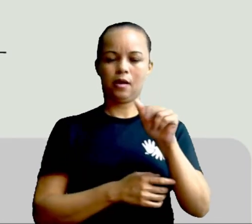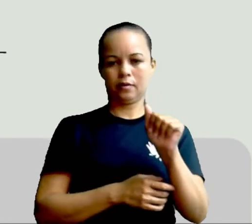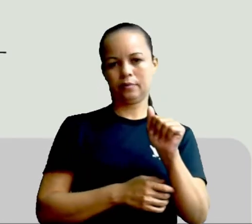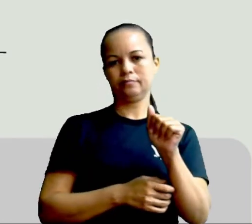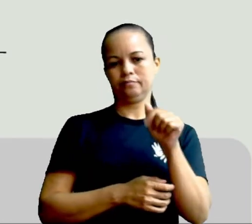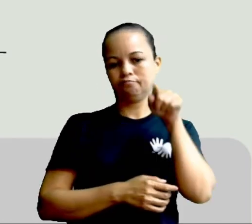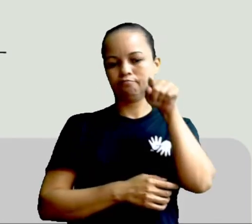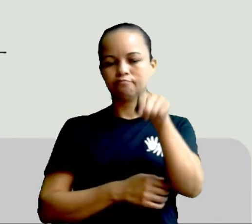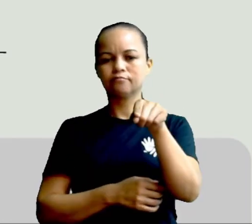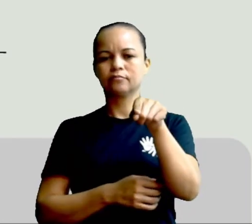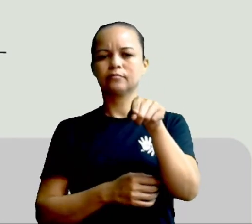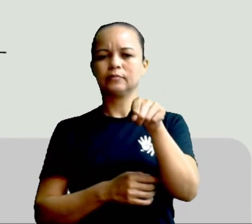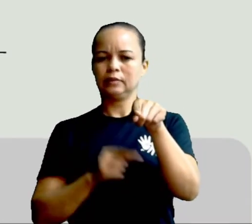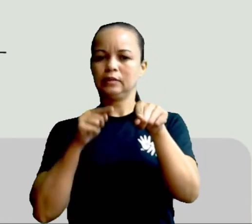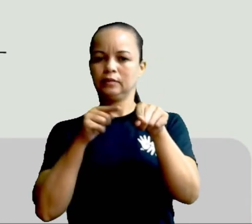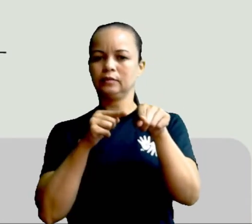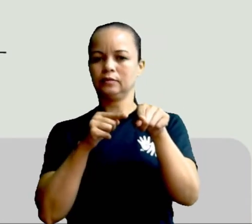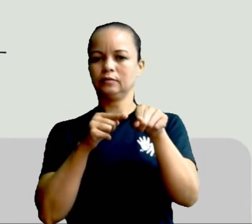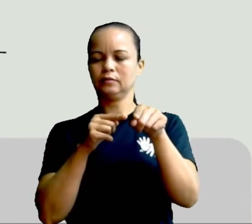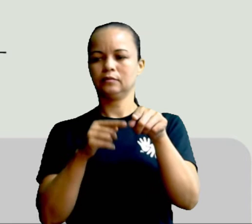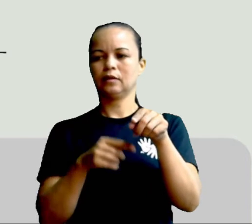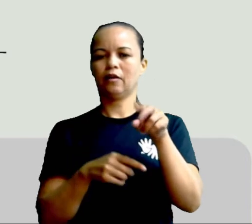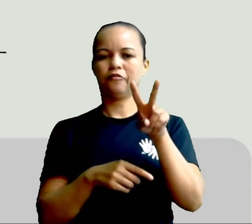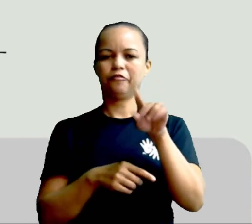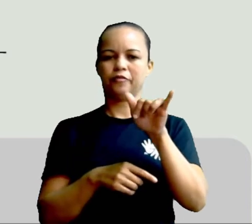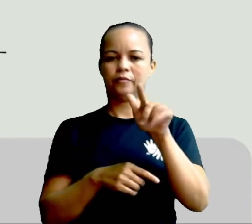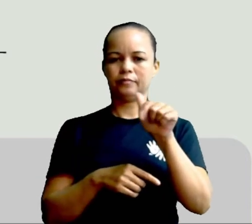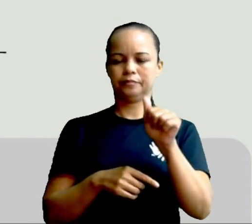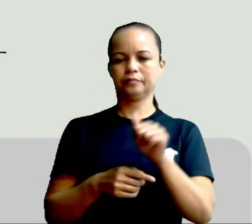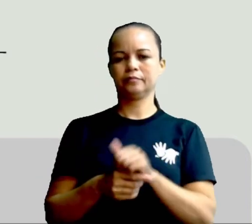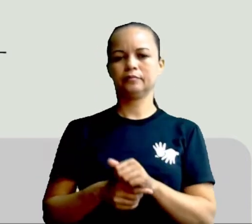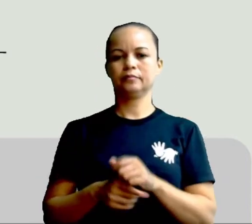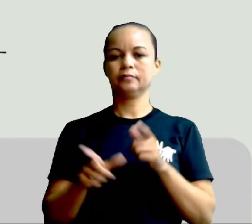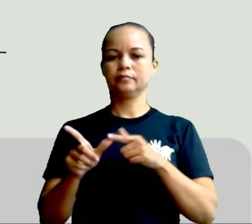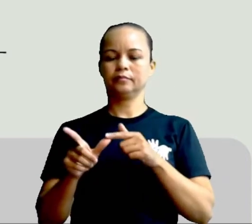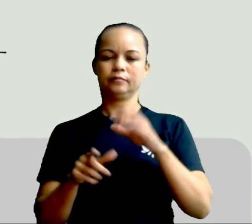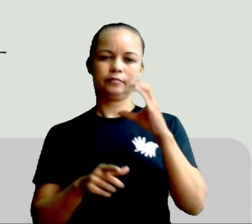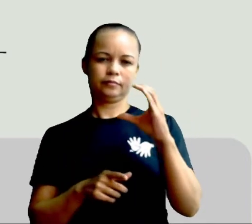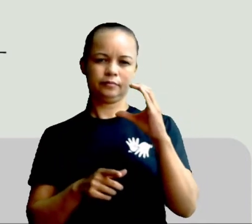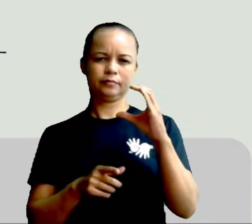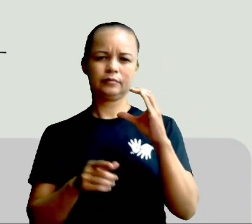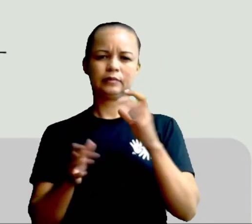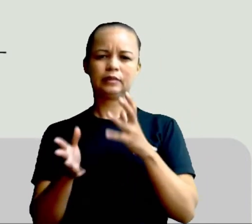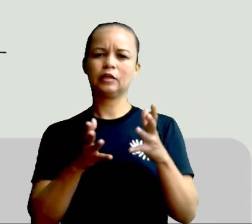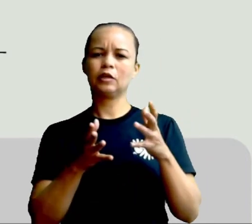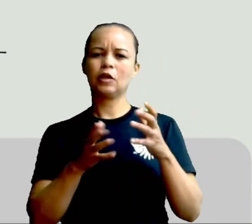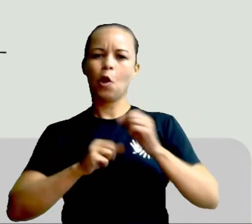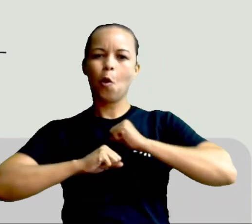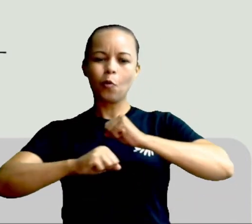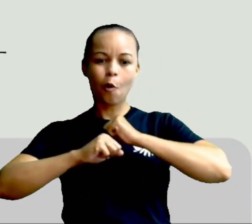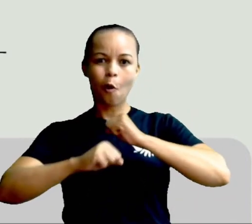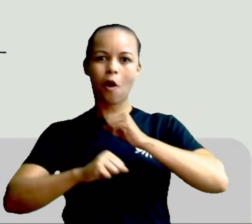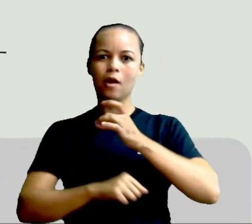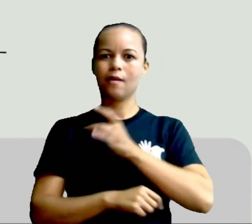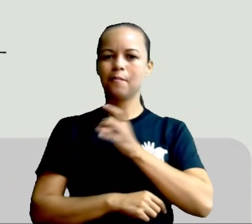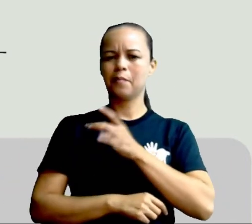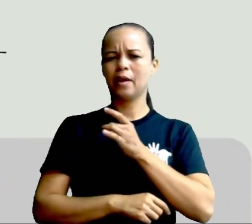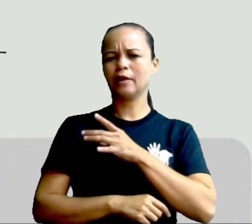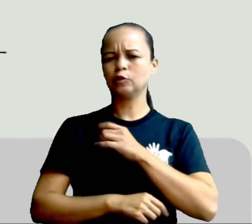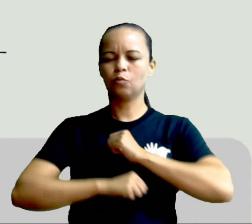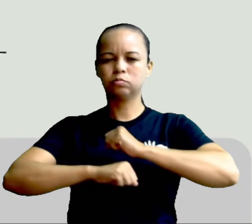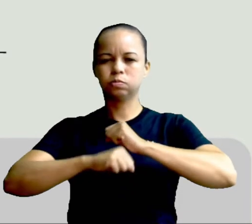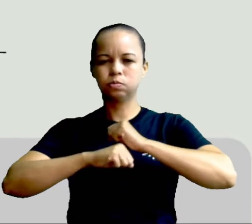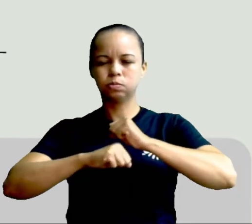o lado da vila. Então, a direção foi o lado da vila. E na letra C, corria de medo. Por que